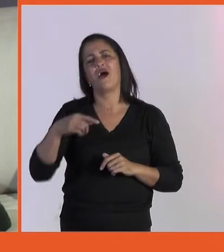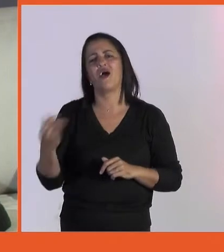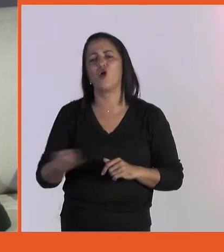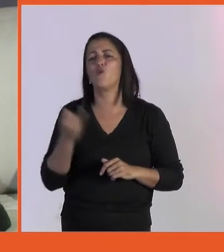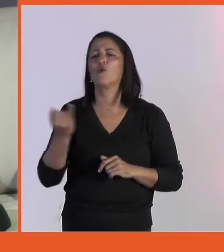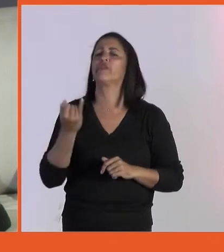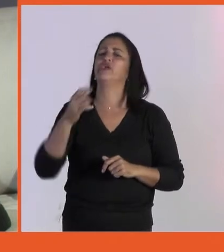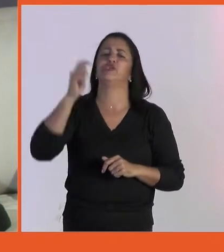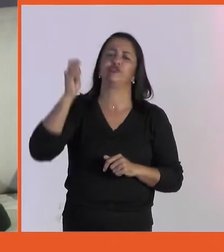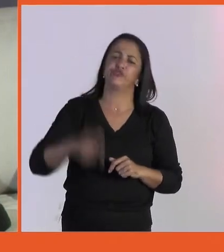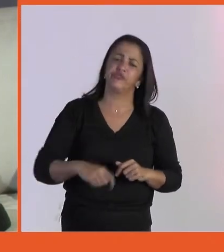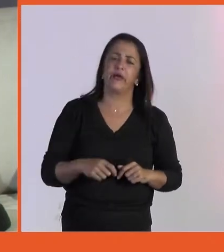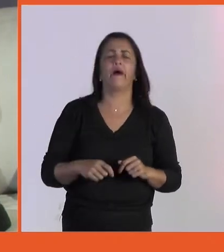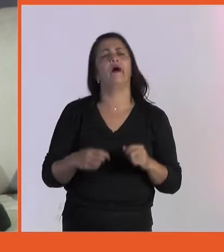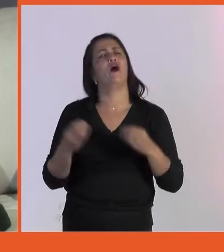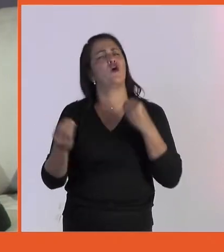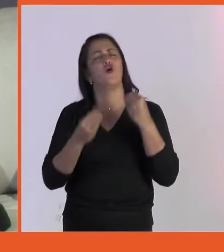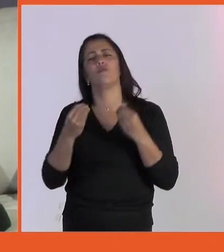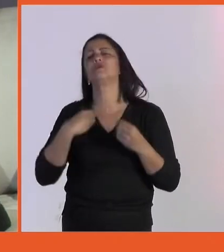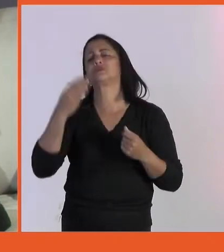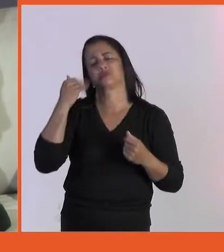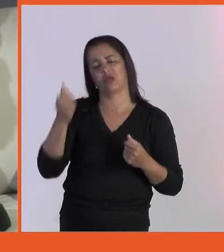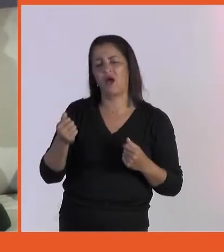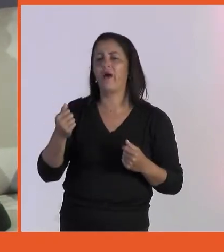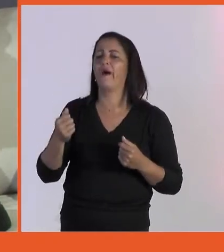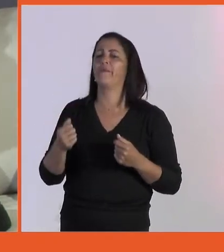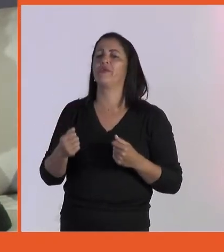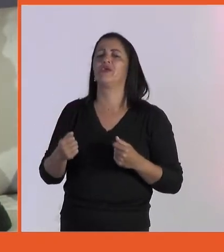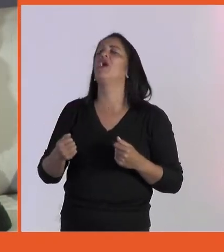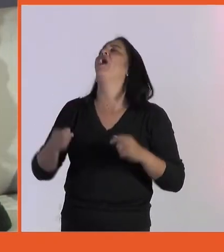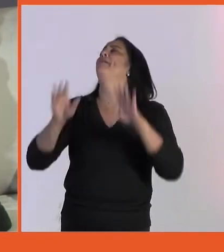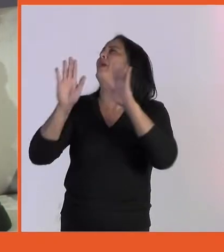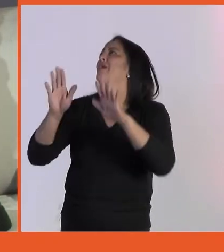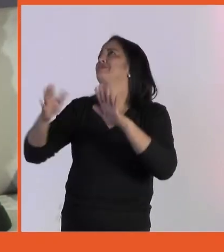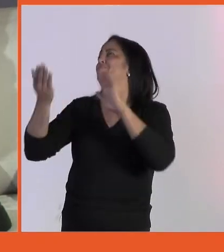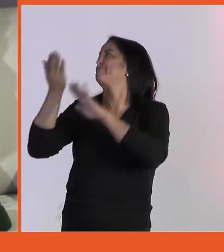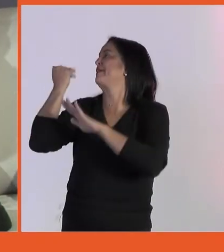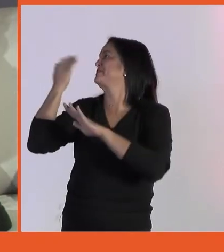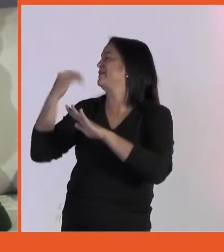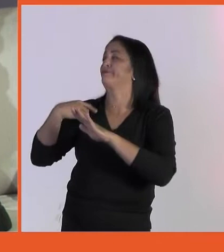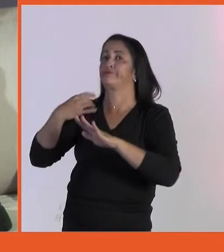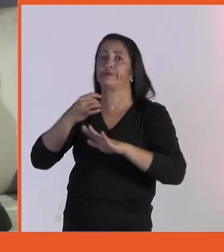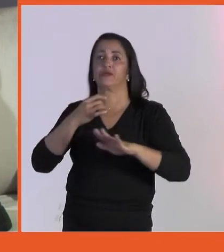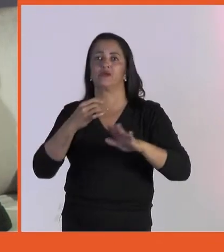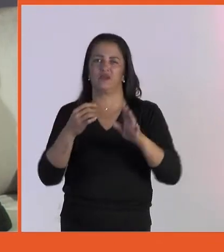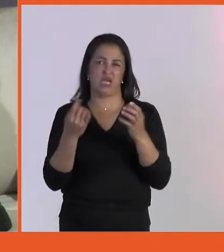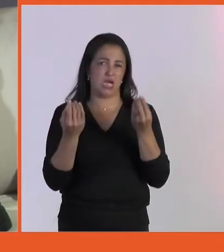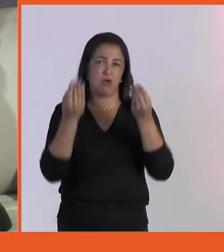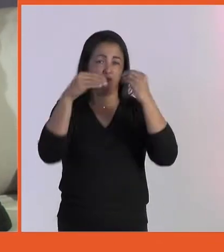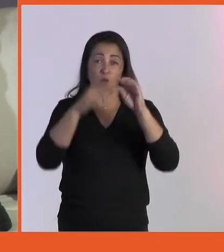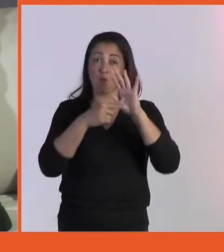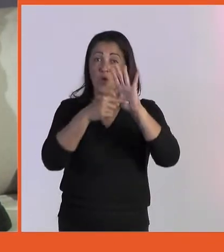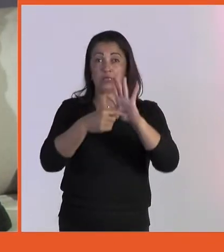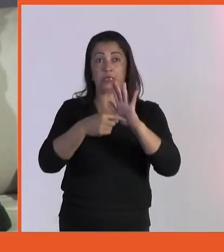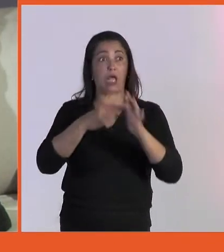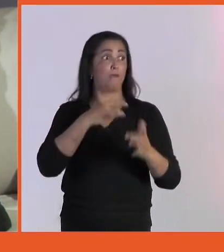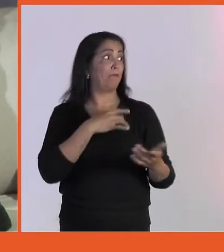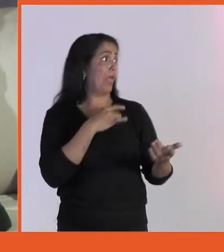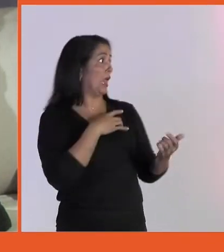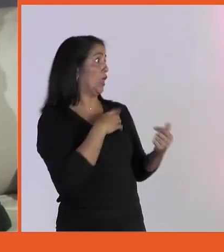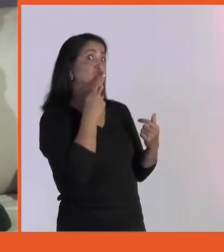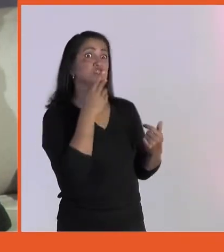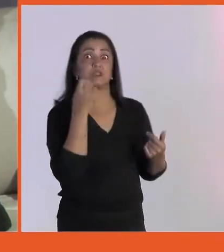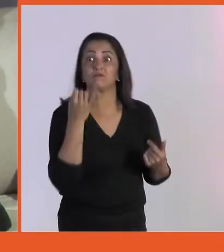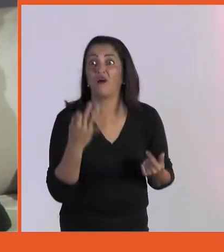mais essa visão mesmo. A gente chegou a pegar um pouco de tempo onde se tinha medo de falar, pô, falar que tá precisando. Não, mas a gente sempre foi